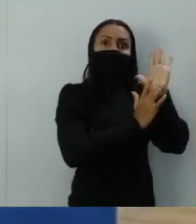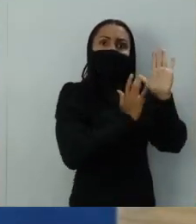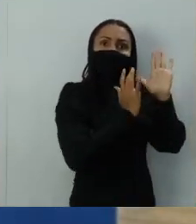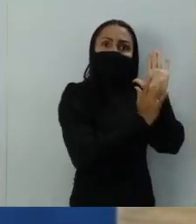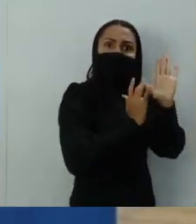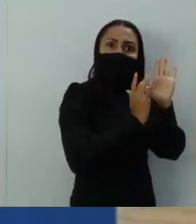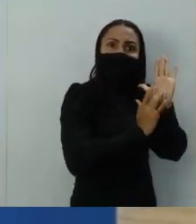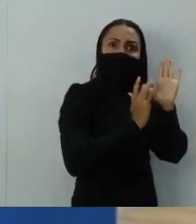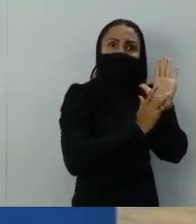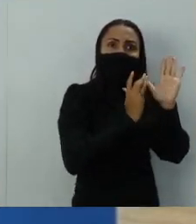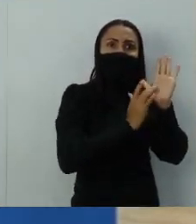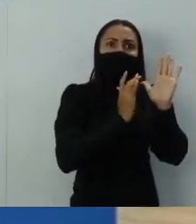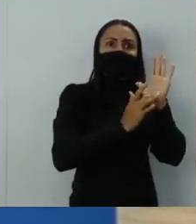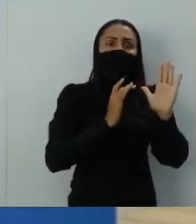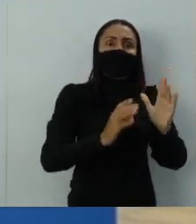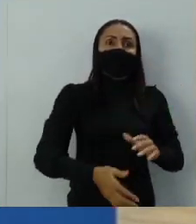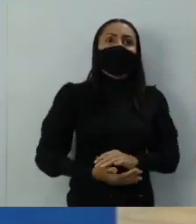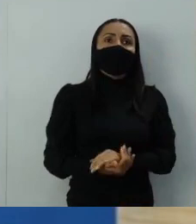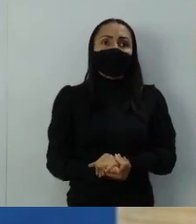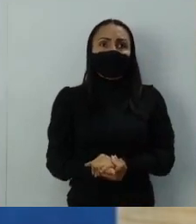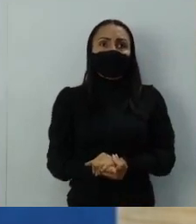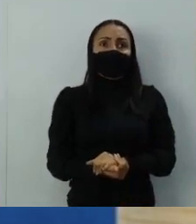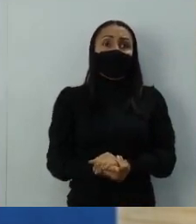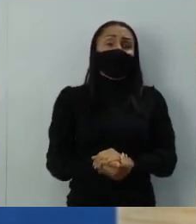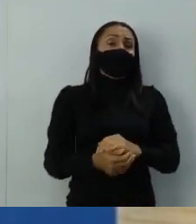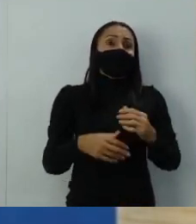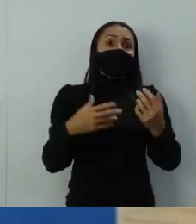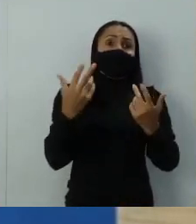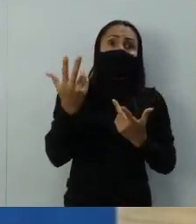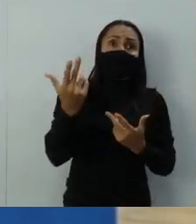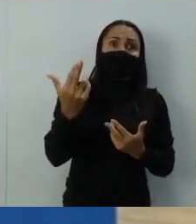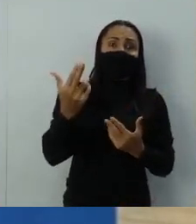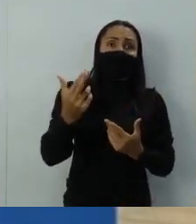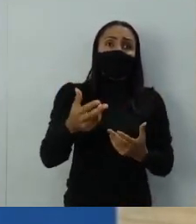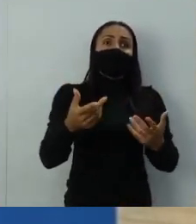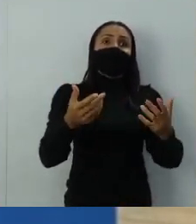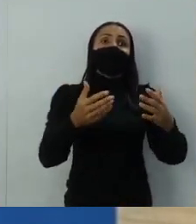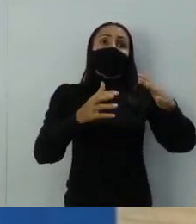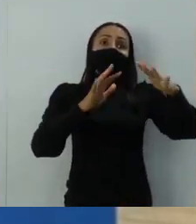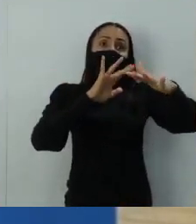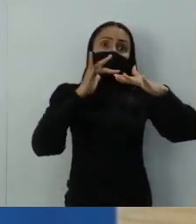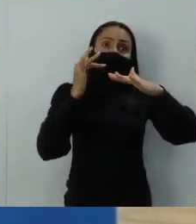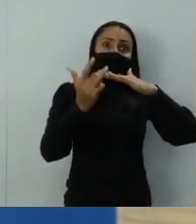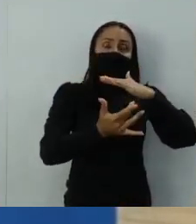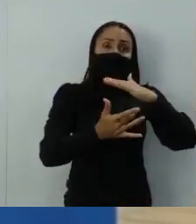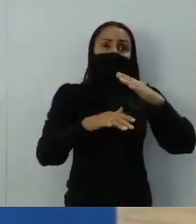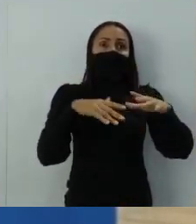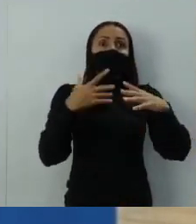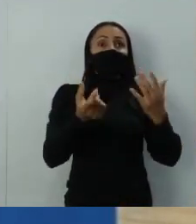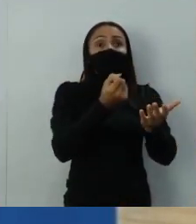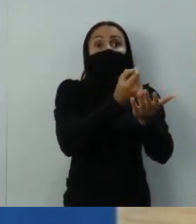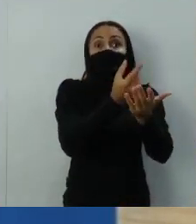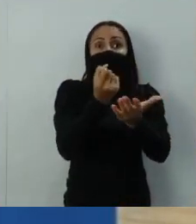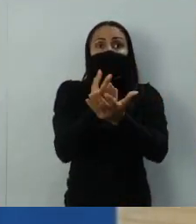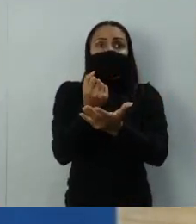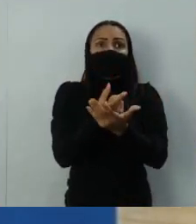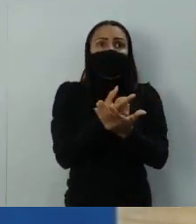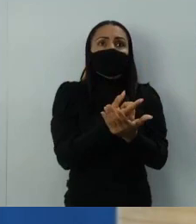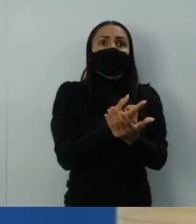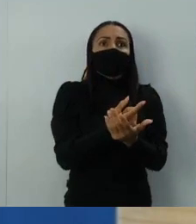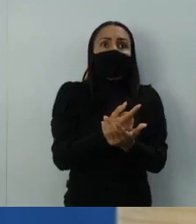faça isso. Da mesma forma que a mídia cria em nós um comportamento de consumo, muitas vezes ela também pode nos levar a ter